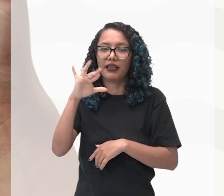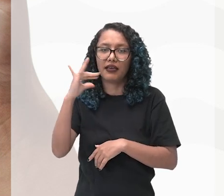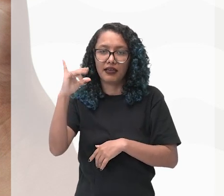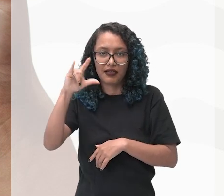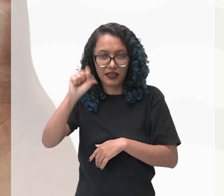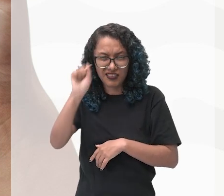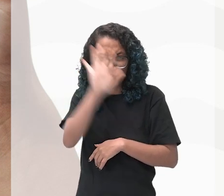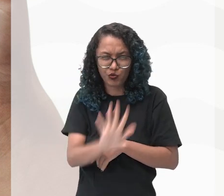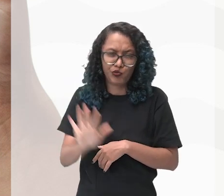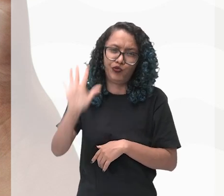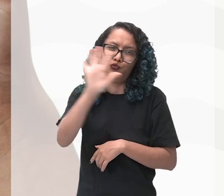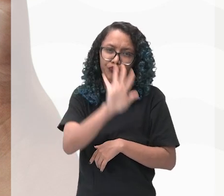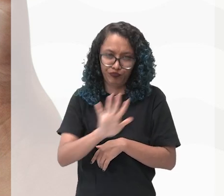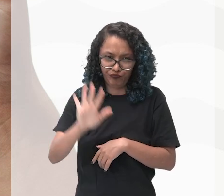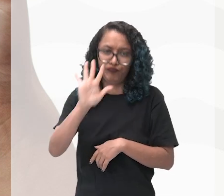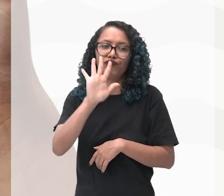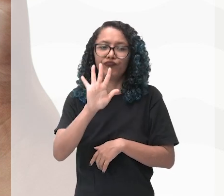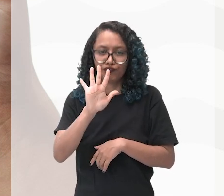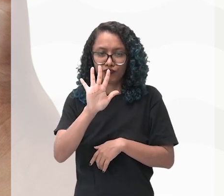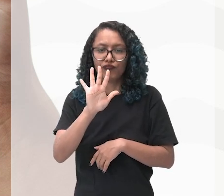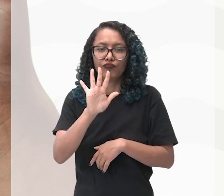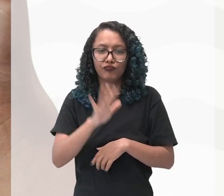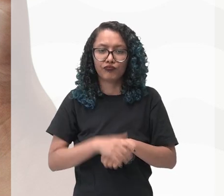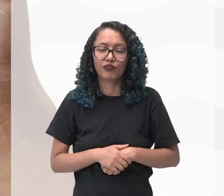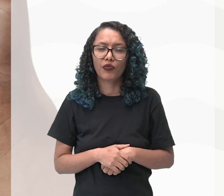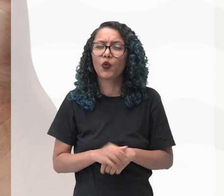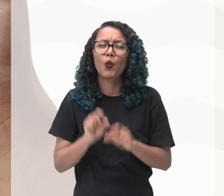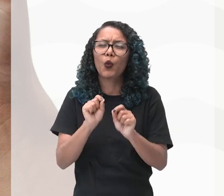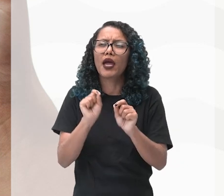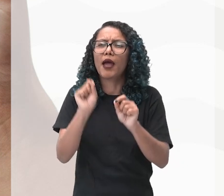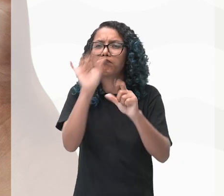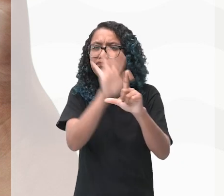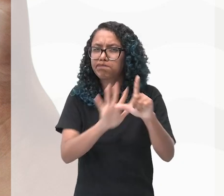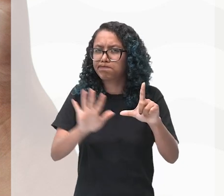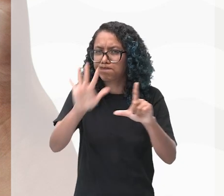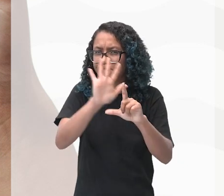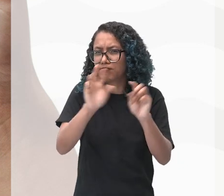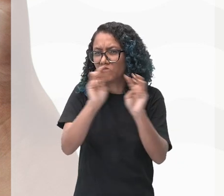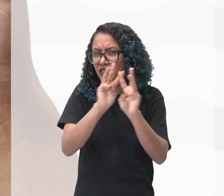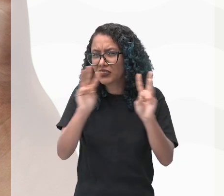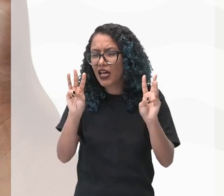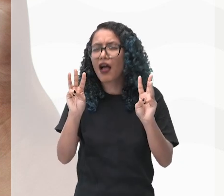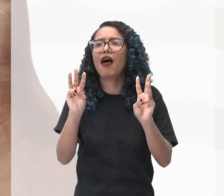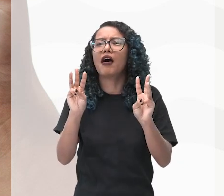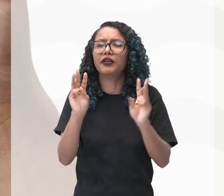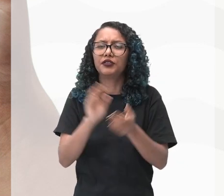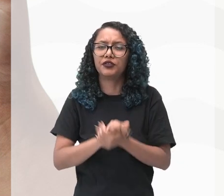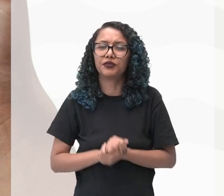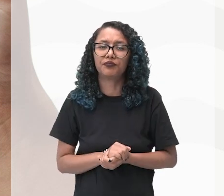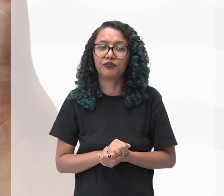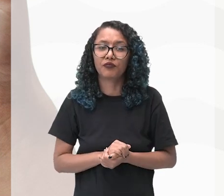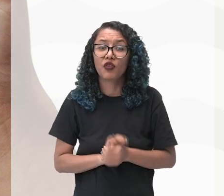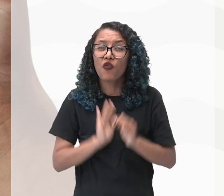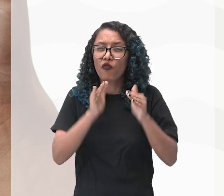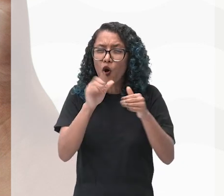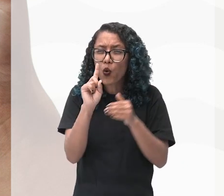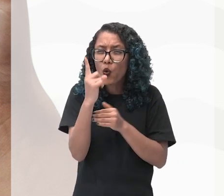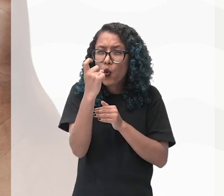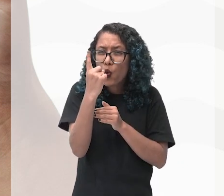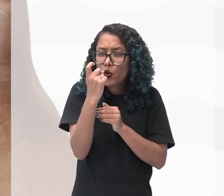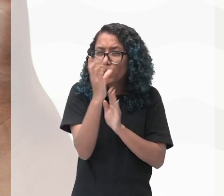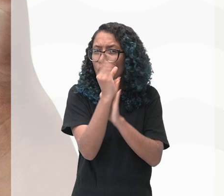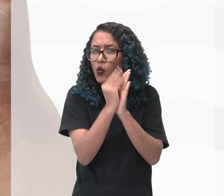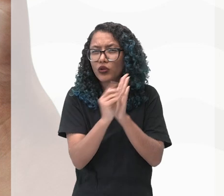genéricas. Essas redes sociais são plataformas que não se especializam em um único tipo